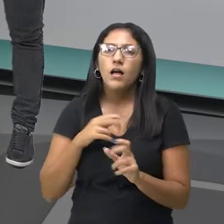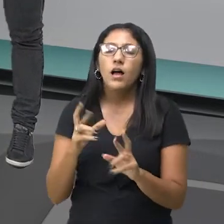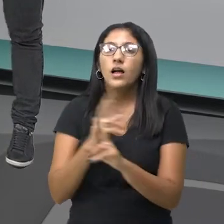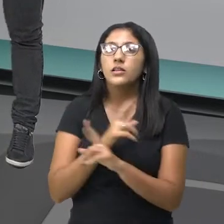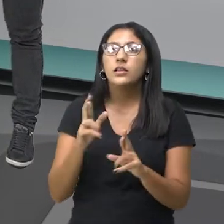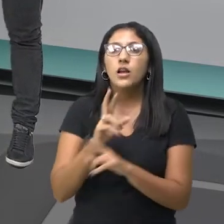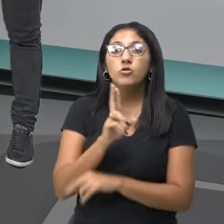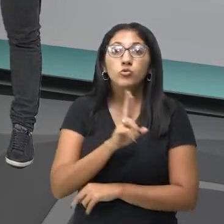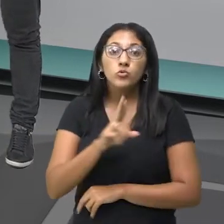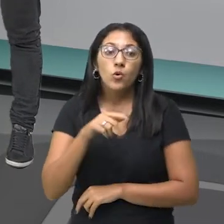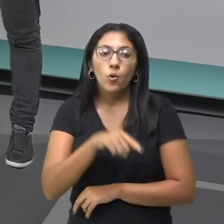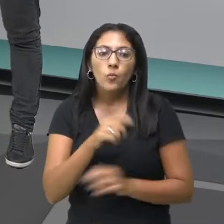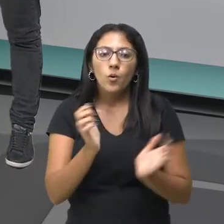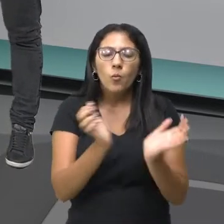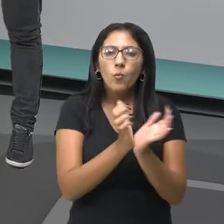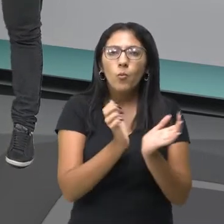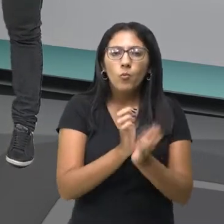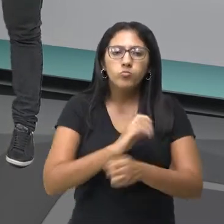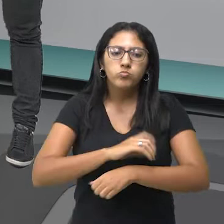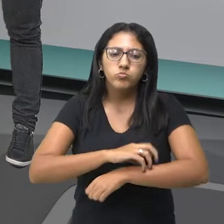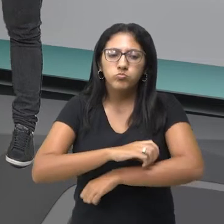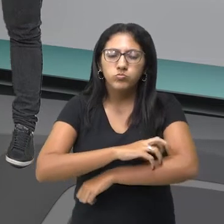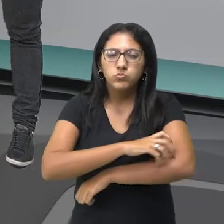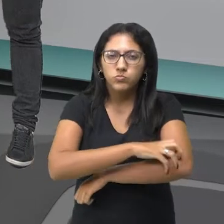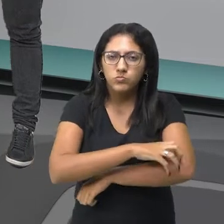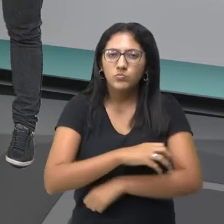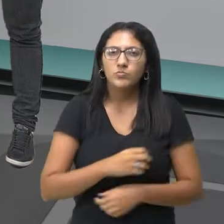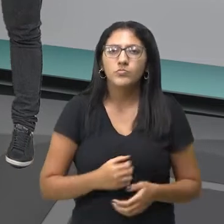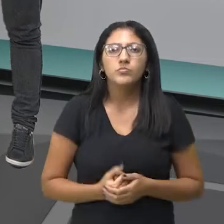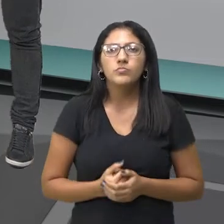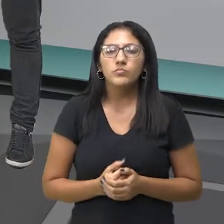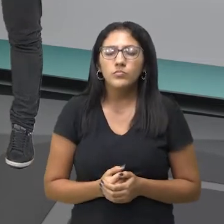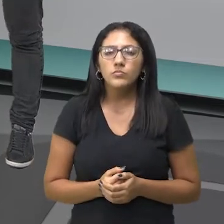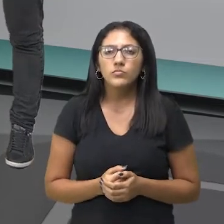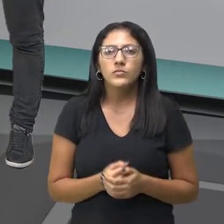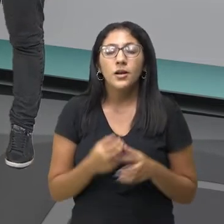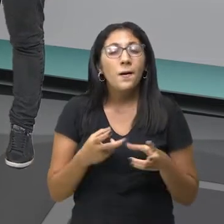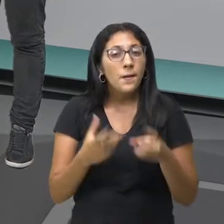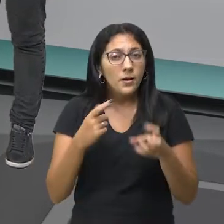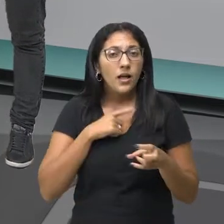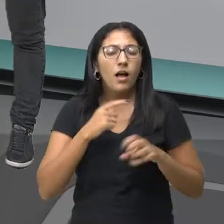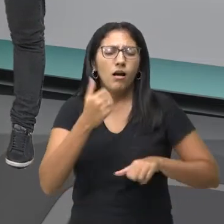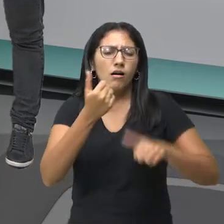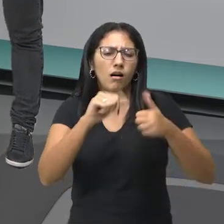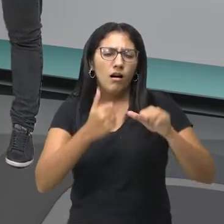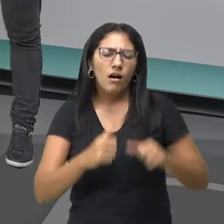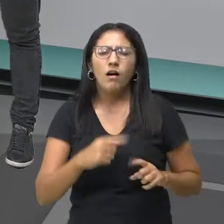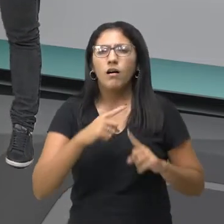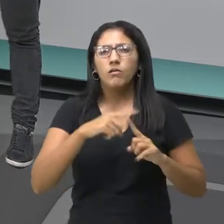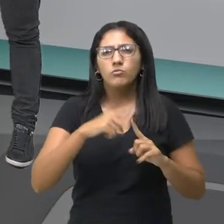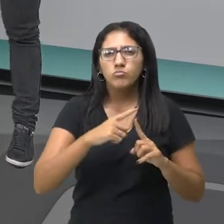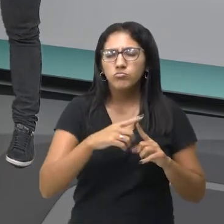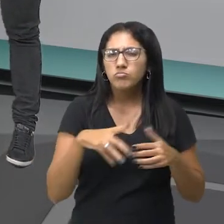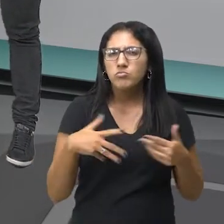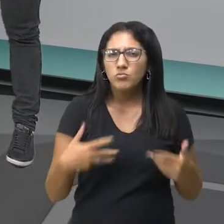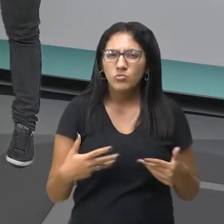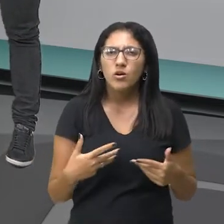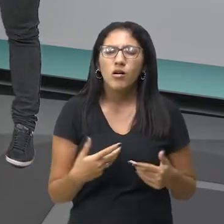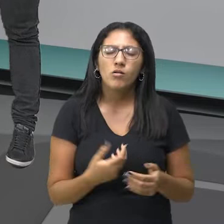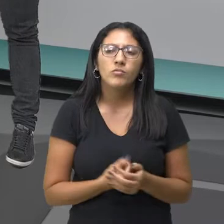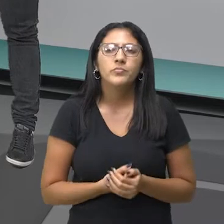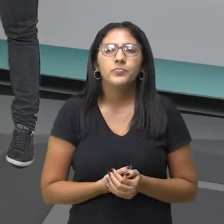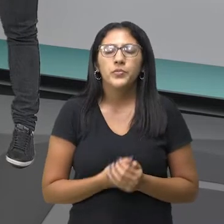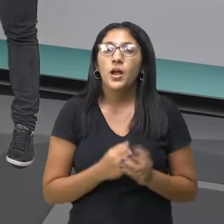família dessas aranhas, ok? Então observem aqui que ele está analisando o tipo de aranha. Então observem que